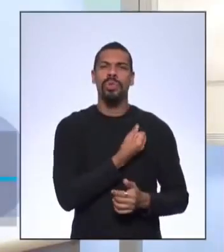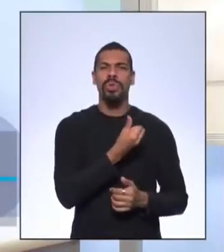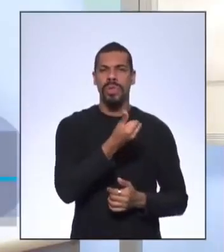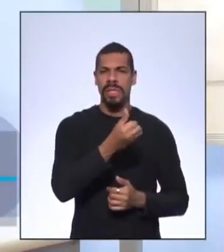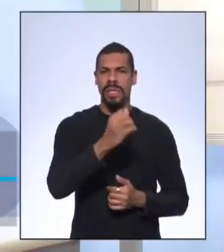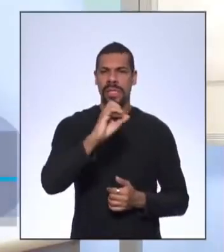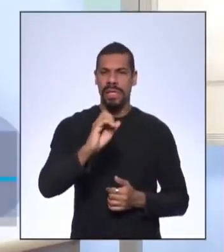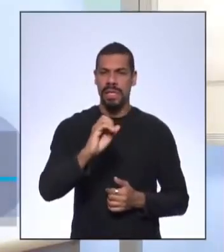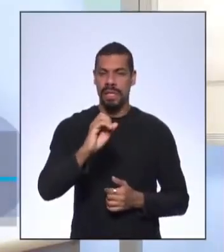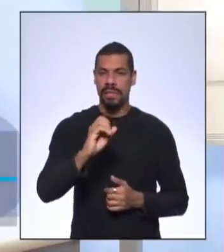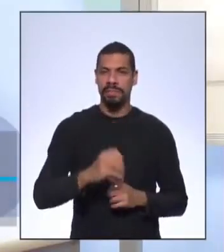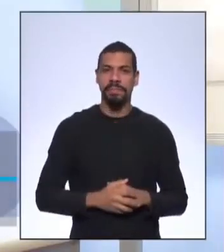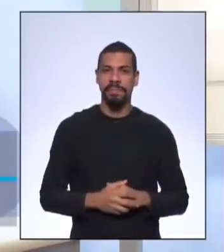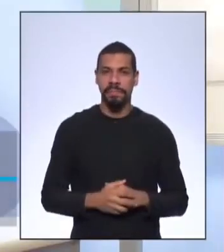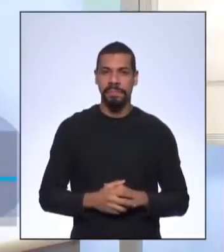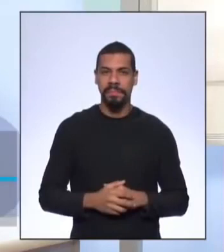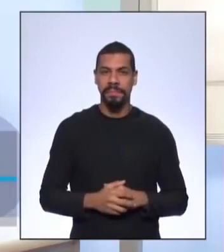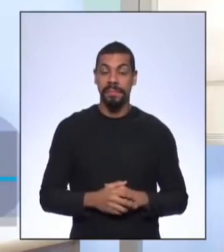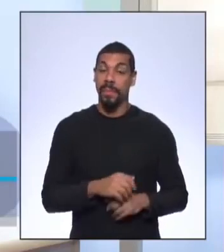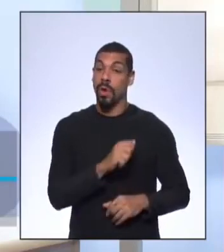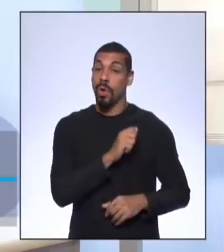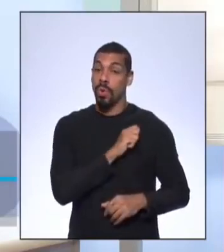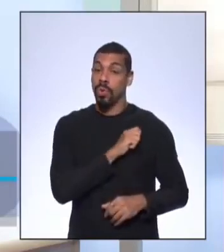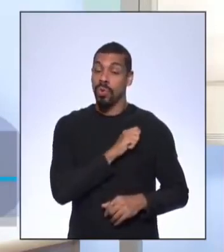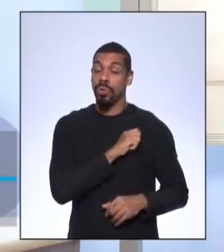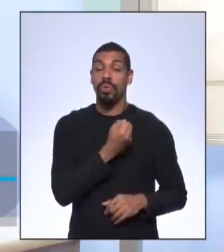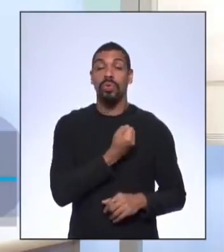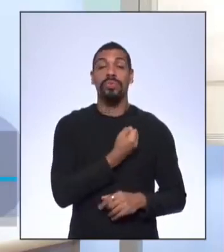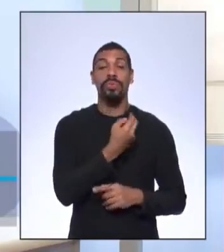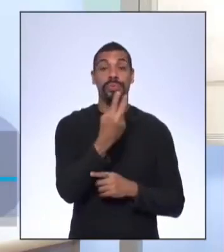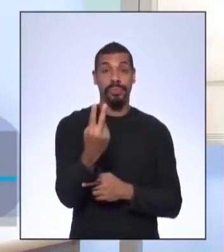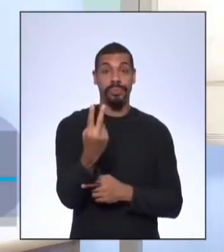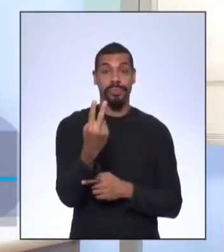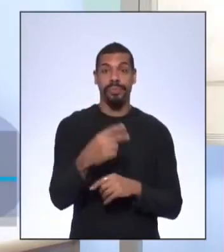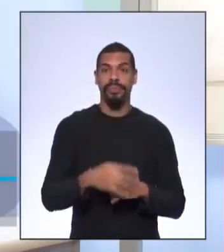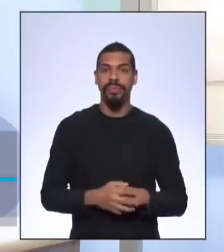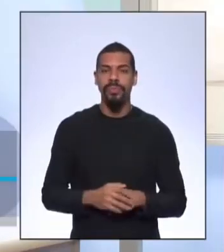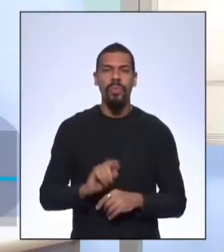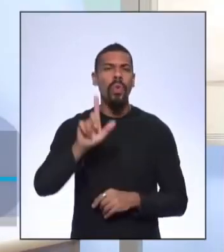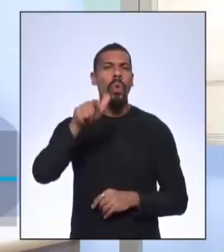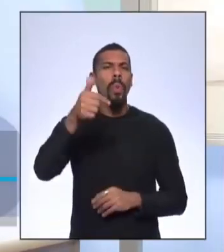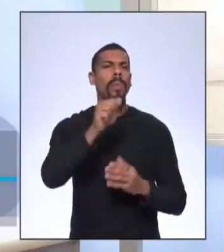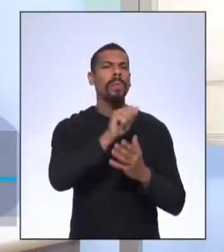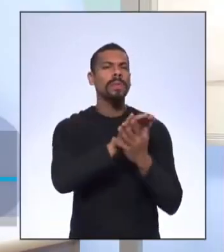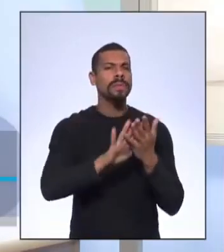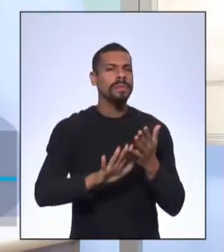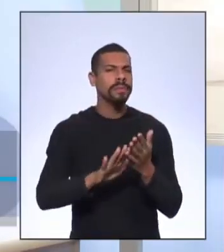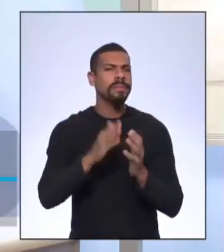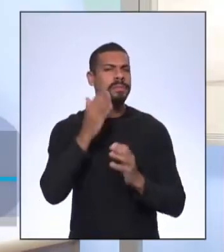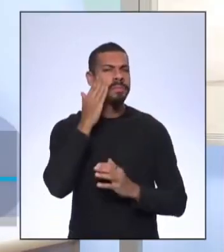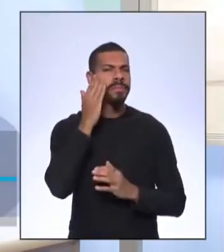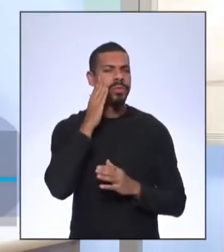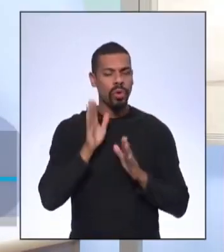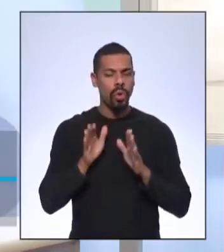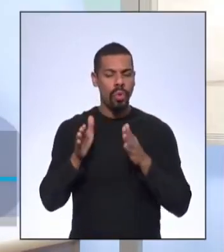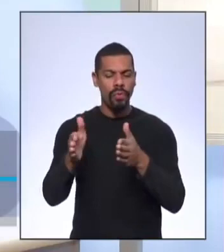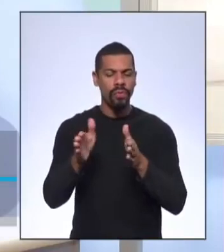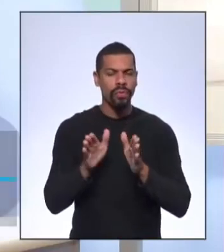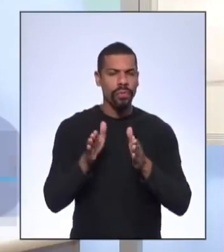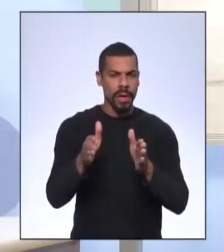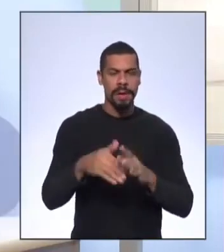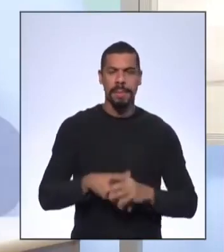caderno do aluno de vocês, tá? No volume 2. Vamos tentar agora um outro exercício para ver se a gente consegue focar nisso